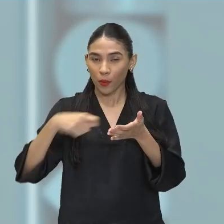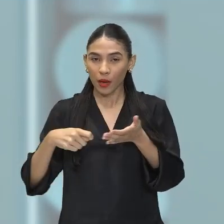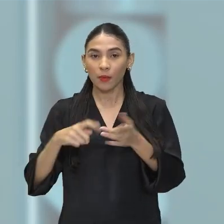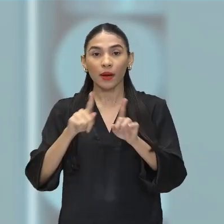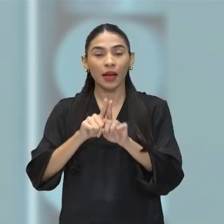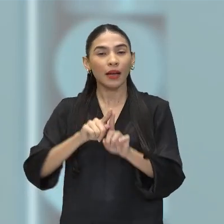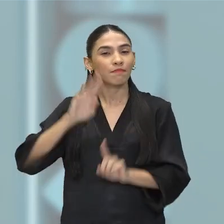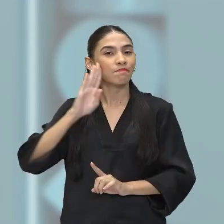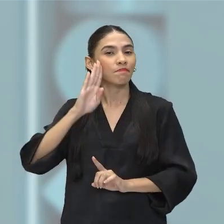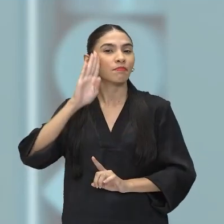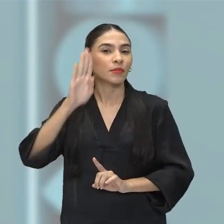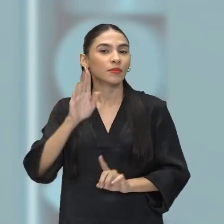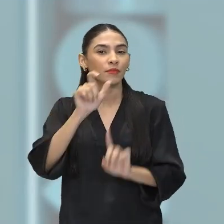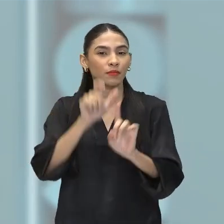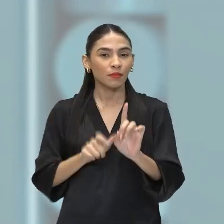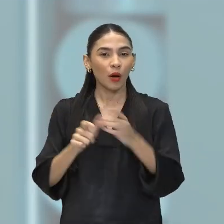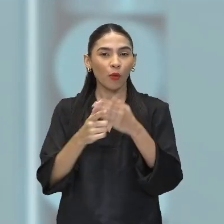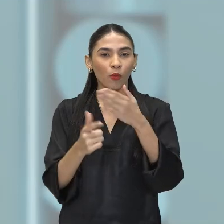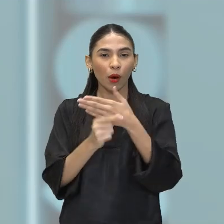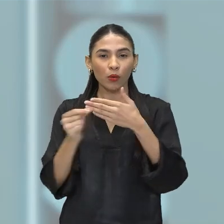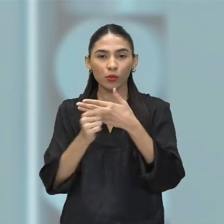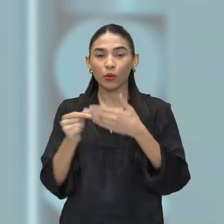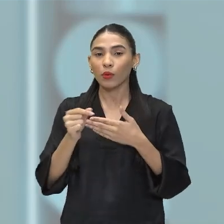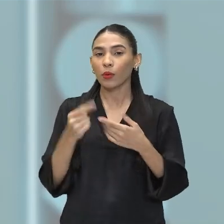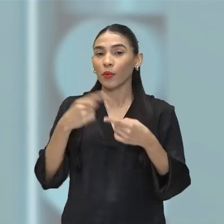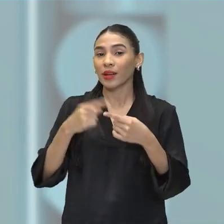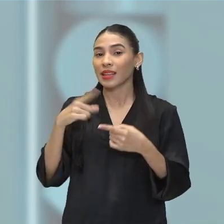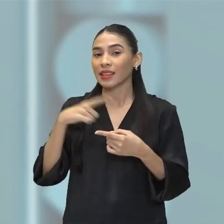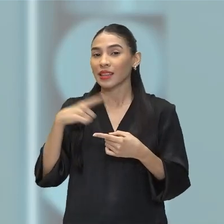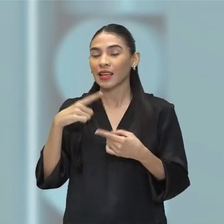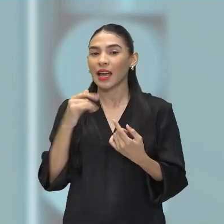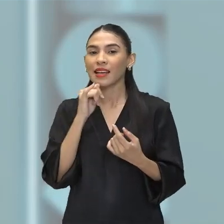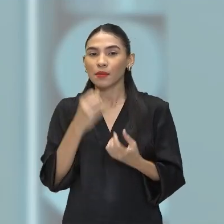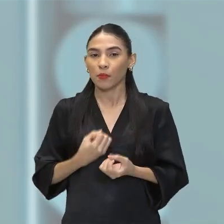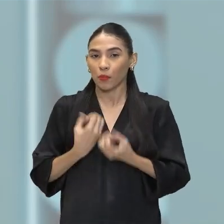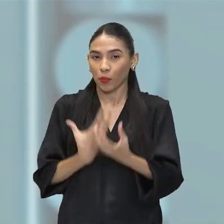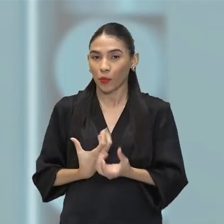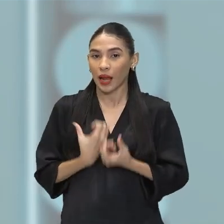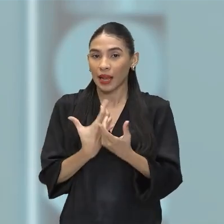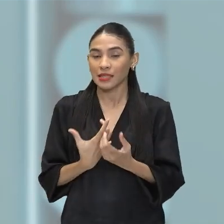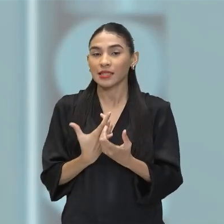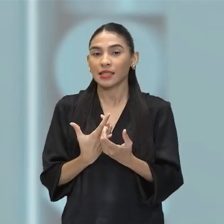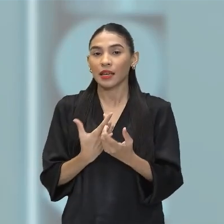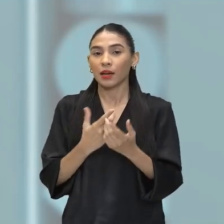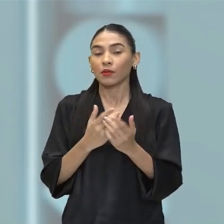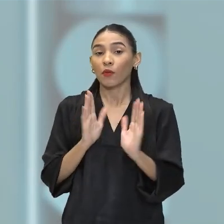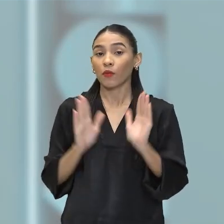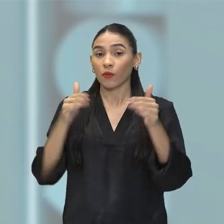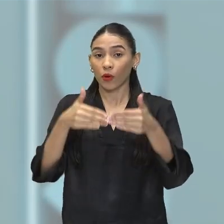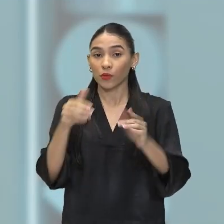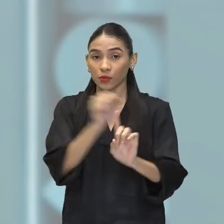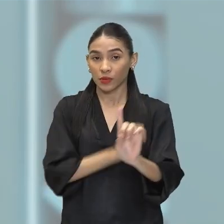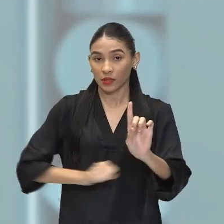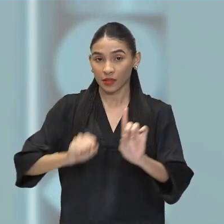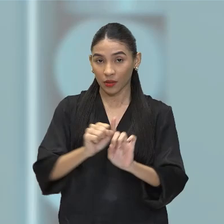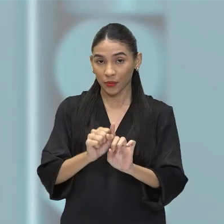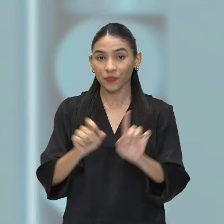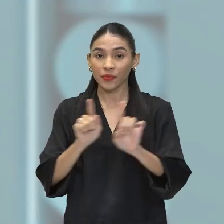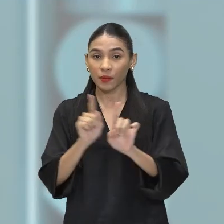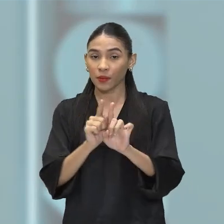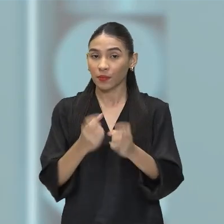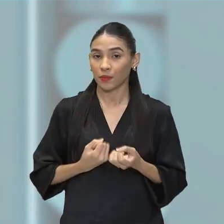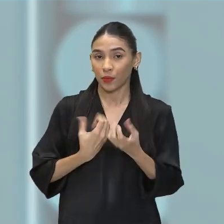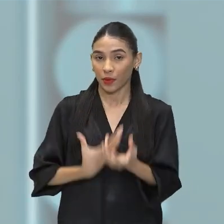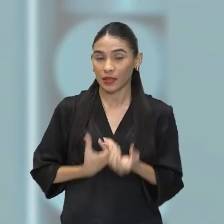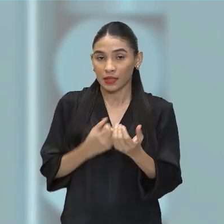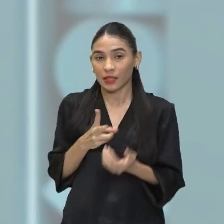destaca justamente por ter uma poesia que olha para o lado social e também uma poesia que